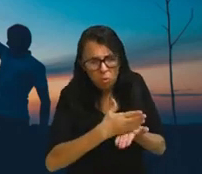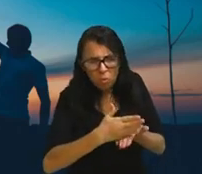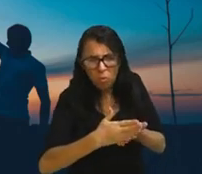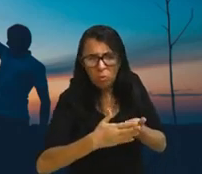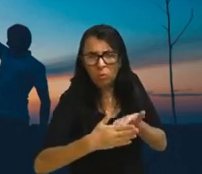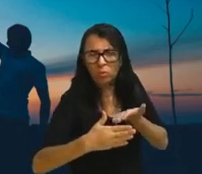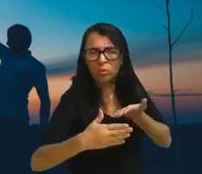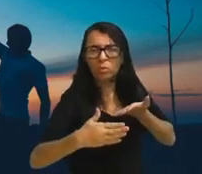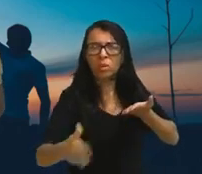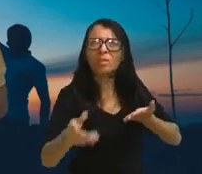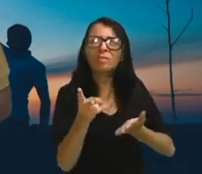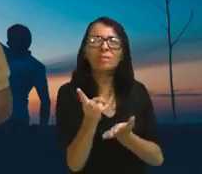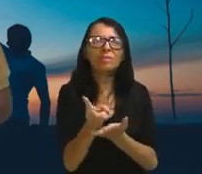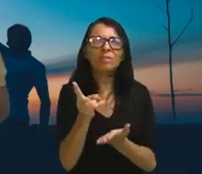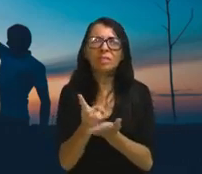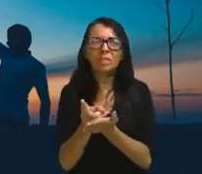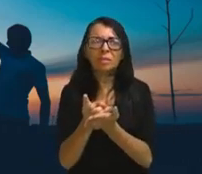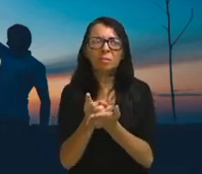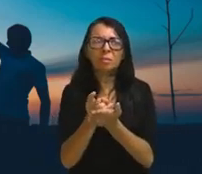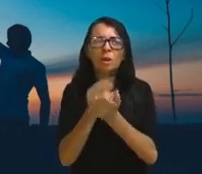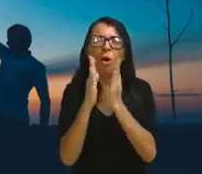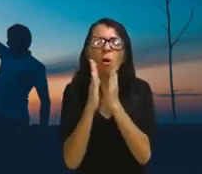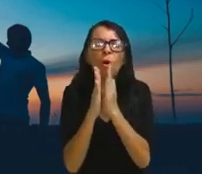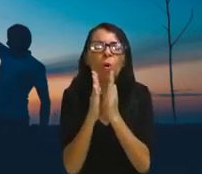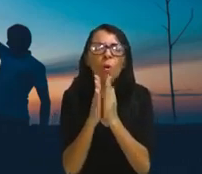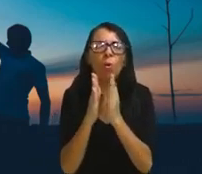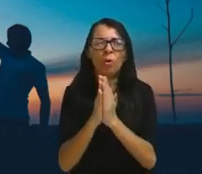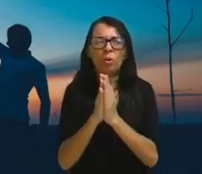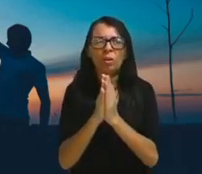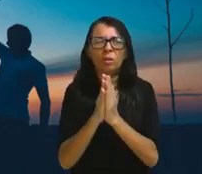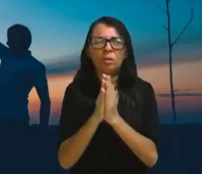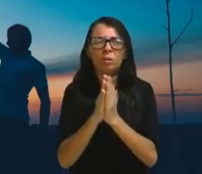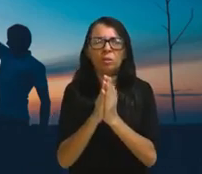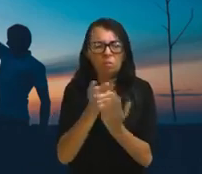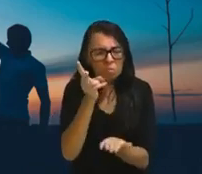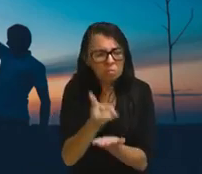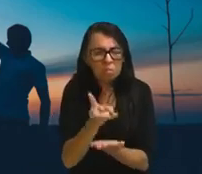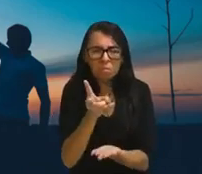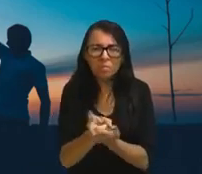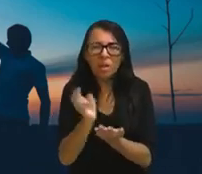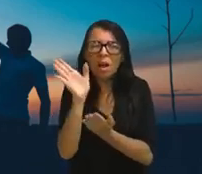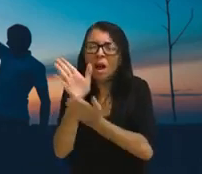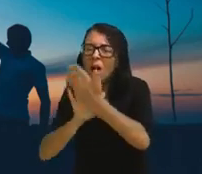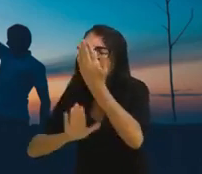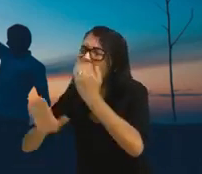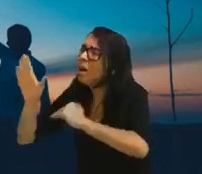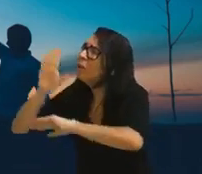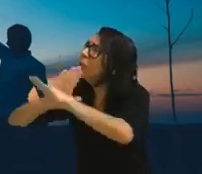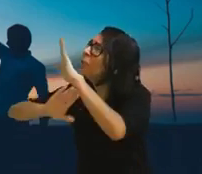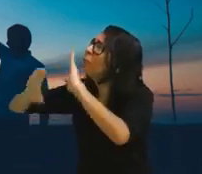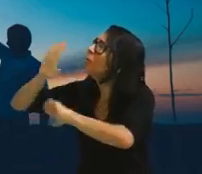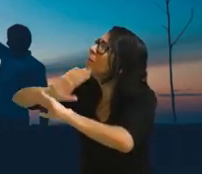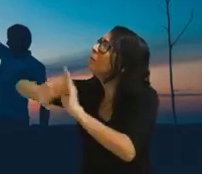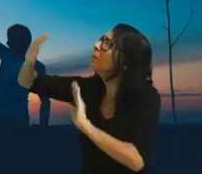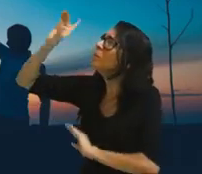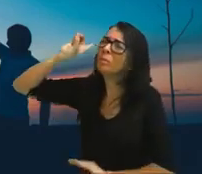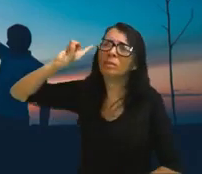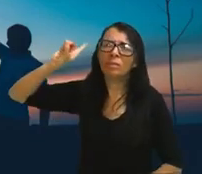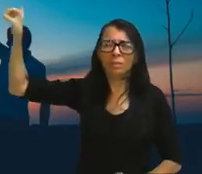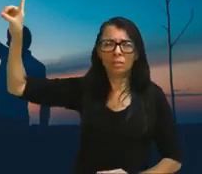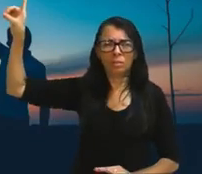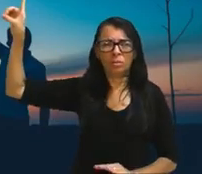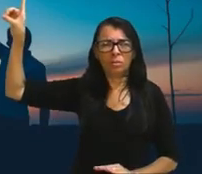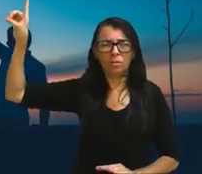nossas limitações, é colocar a nossa família diante de Deus, é apresentar os nossos filhos, é apresentar as